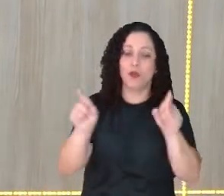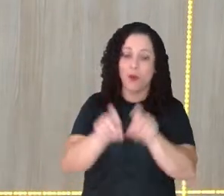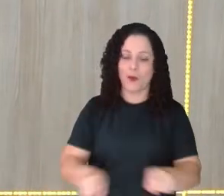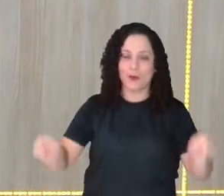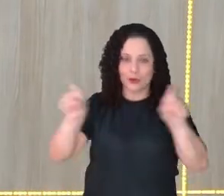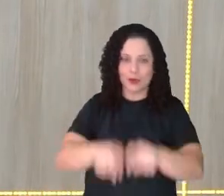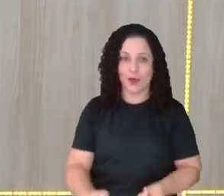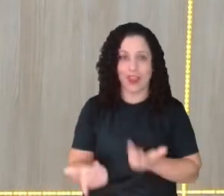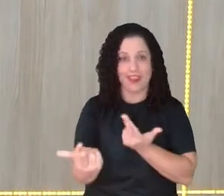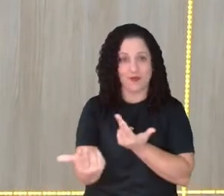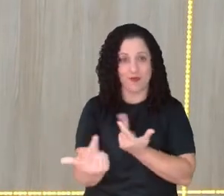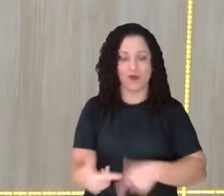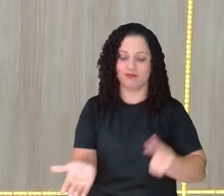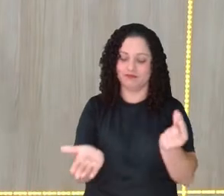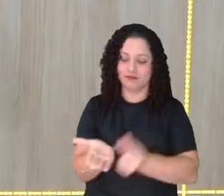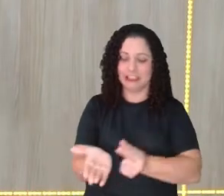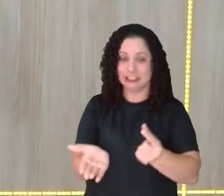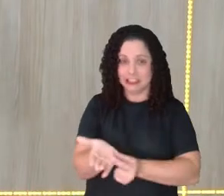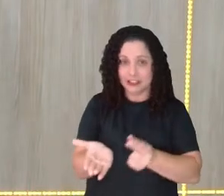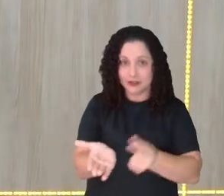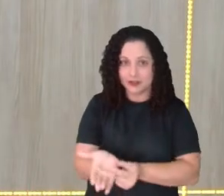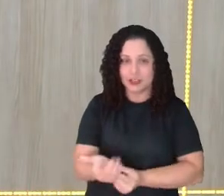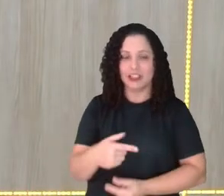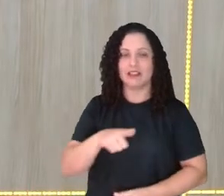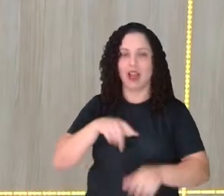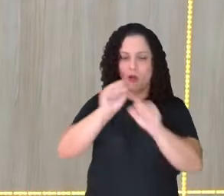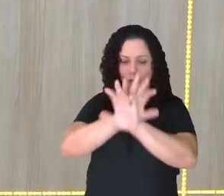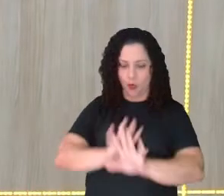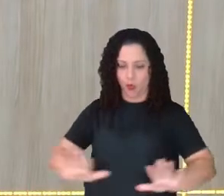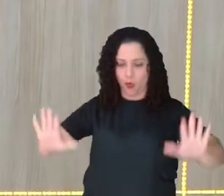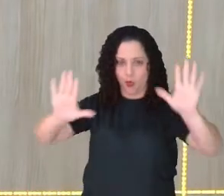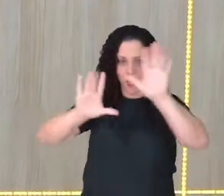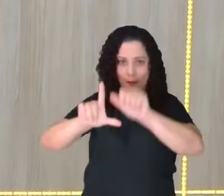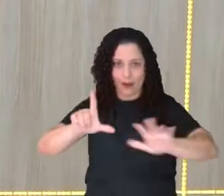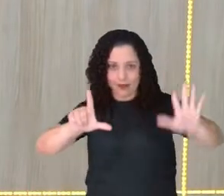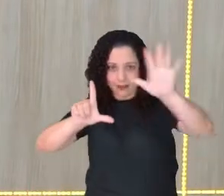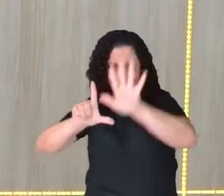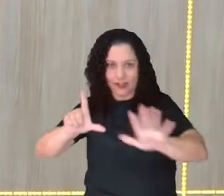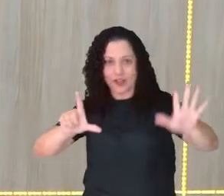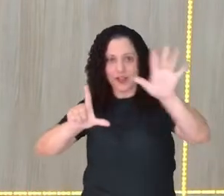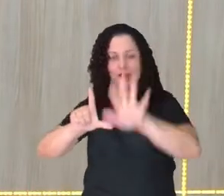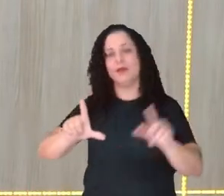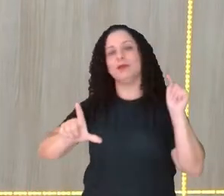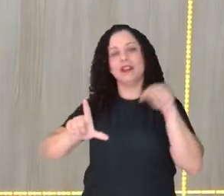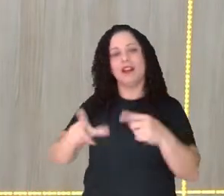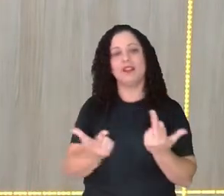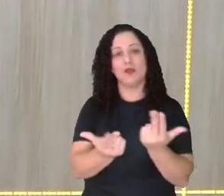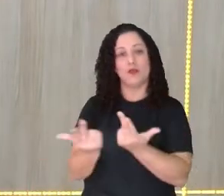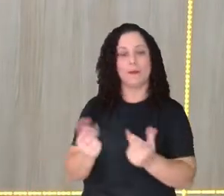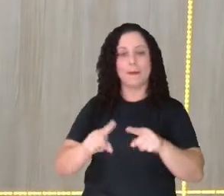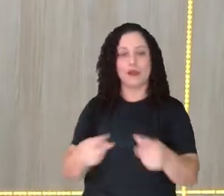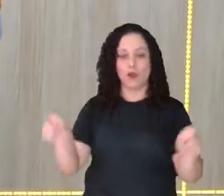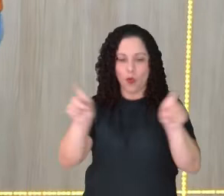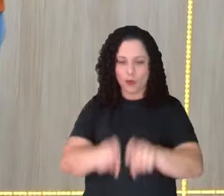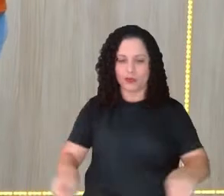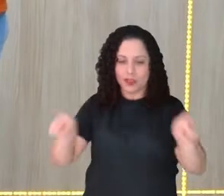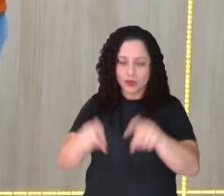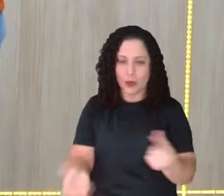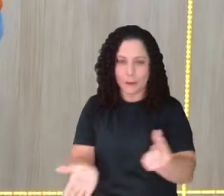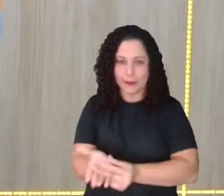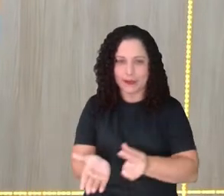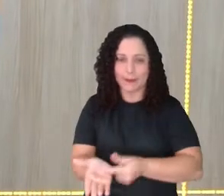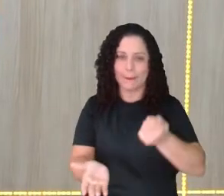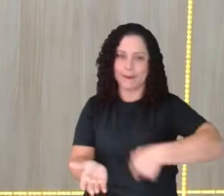forma aí que do aplicativo, a plataforma ela é a mesma. Agora, claro, no computador você não precisa aí baixar um